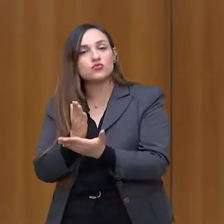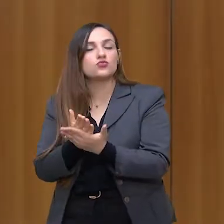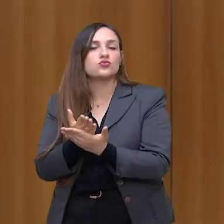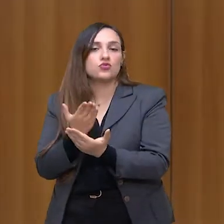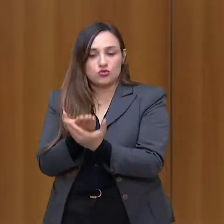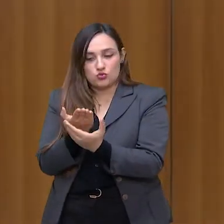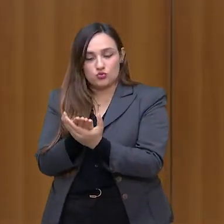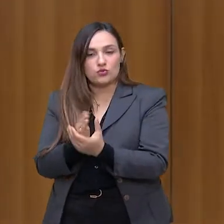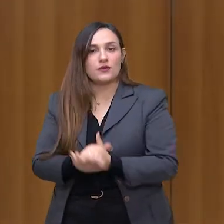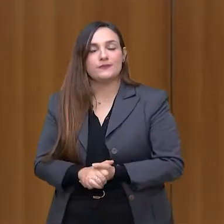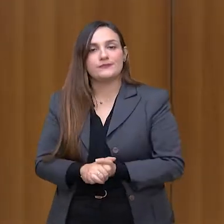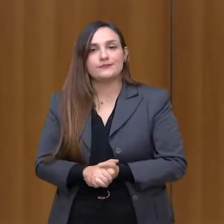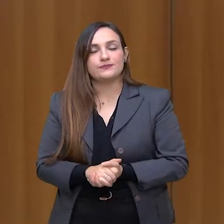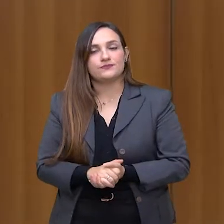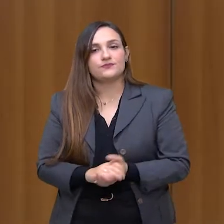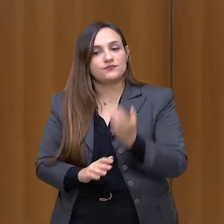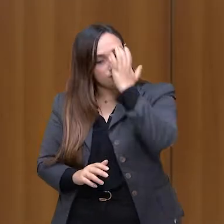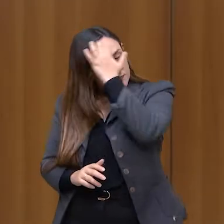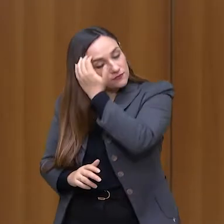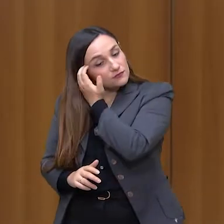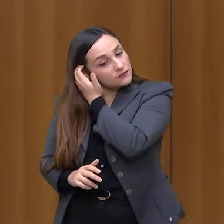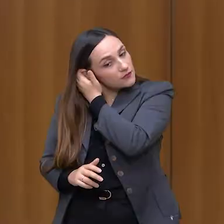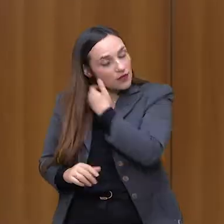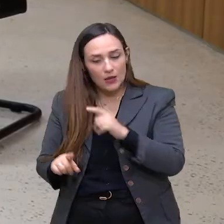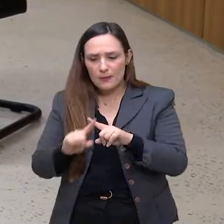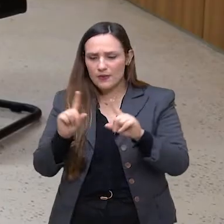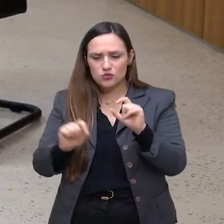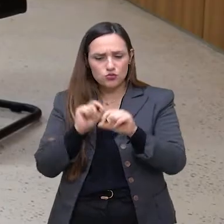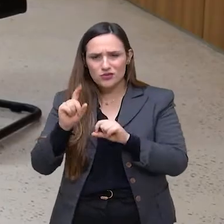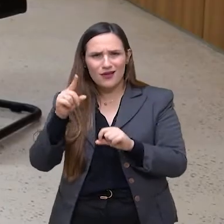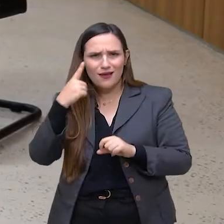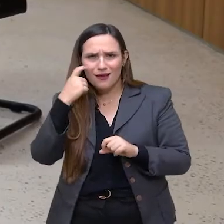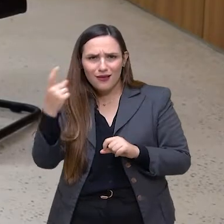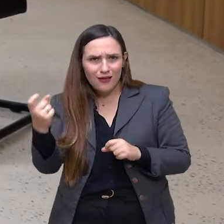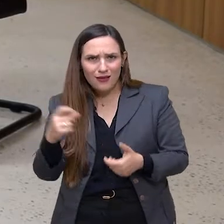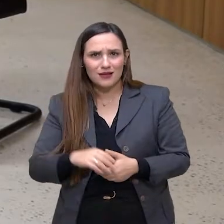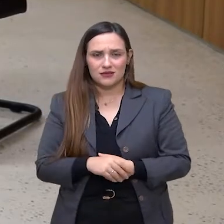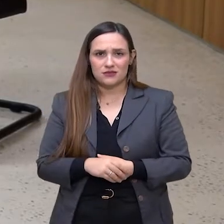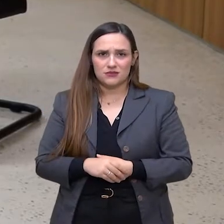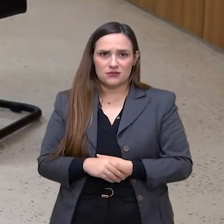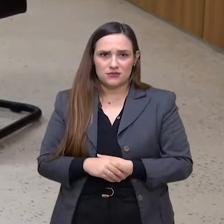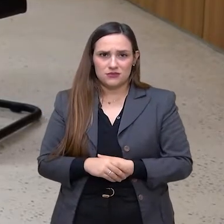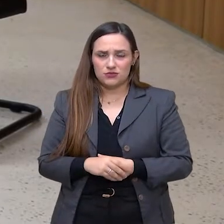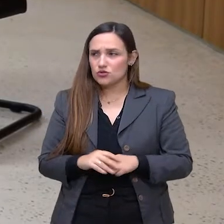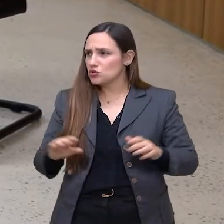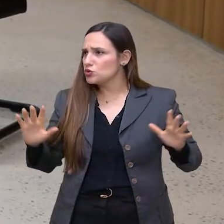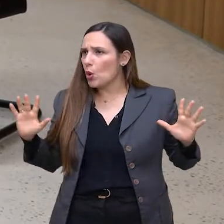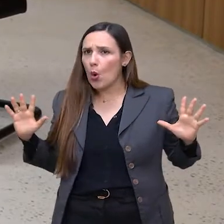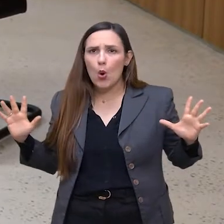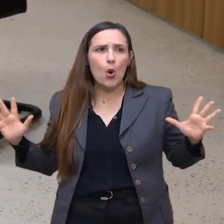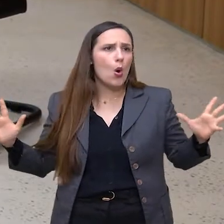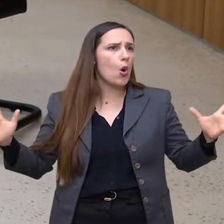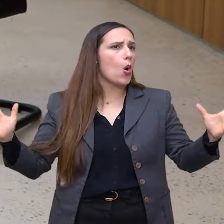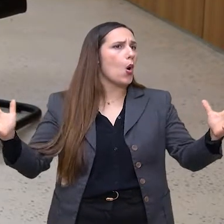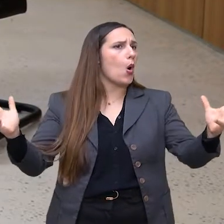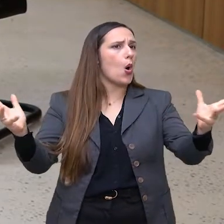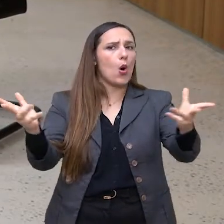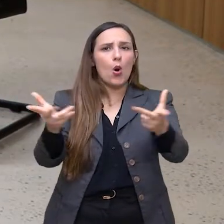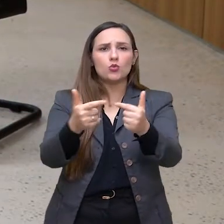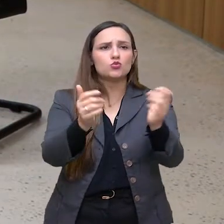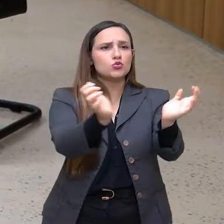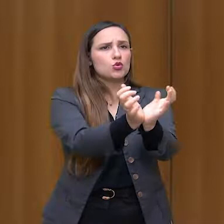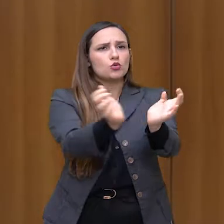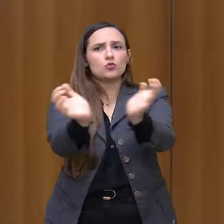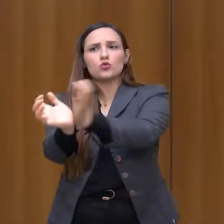secretarias. Porém, o que é interessante nisso? Todos os órgãos do tribunal são ouvidos. E